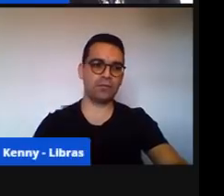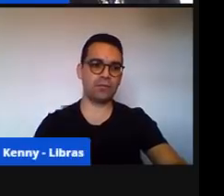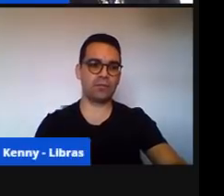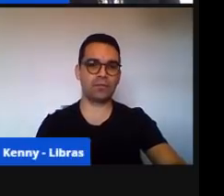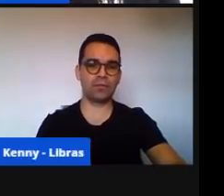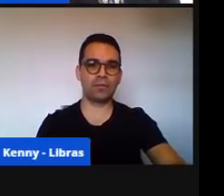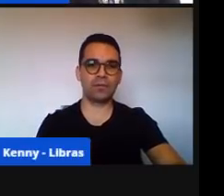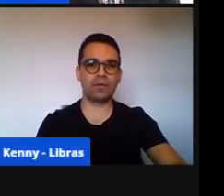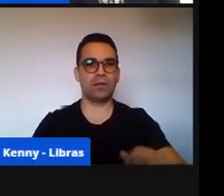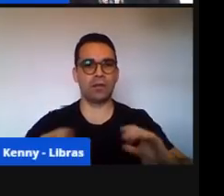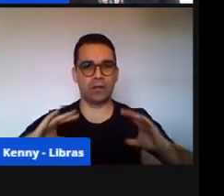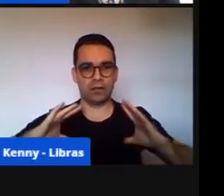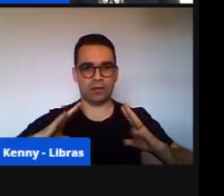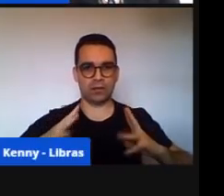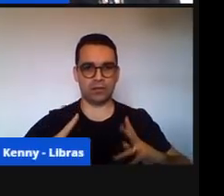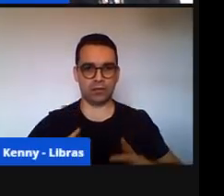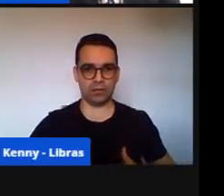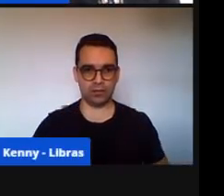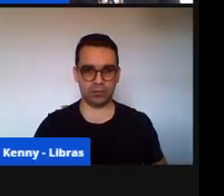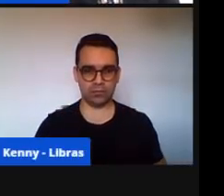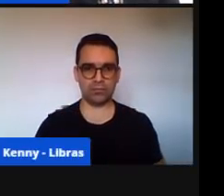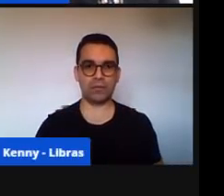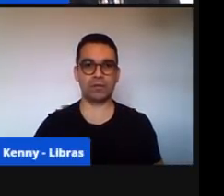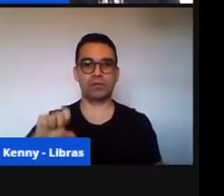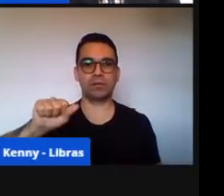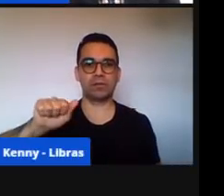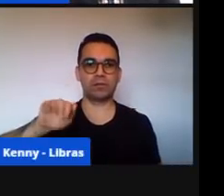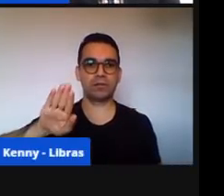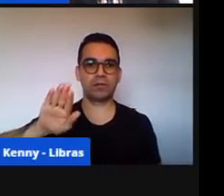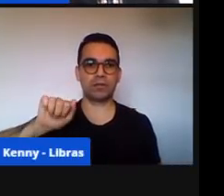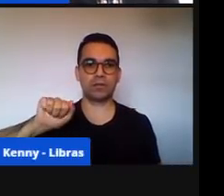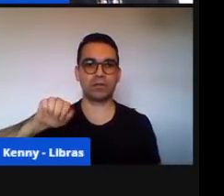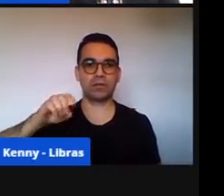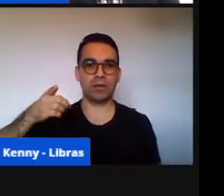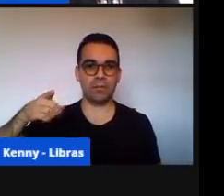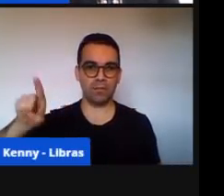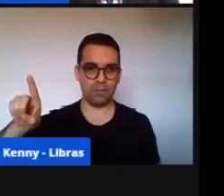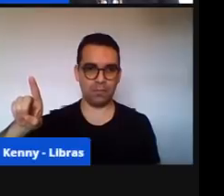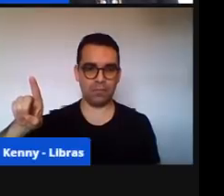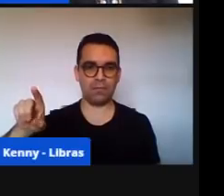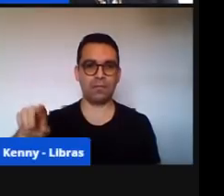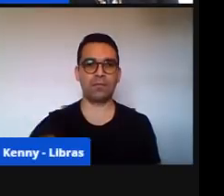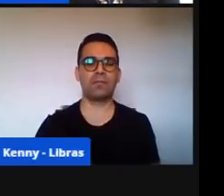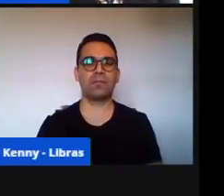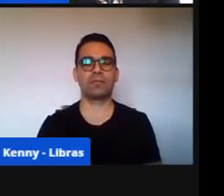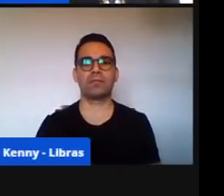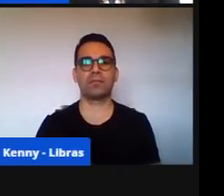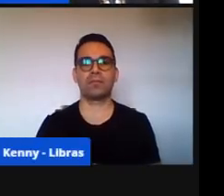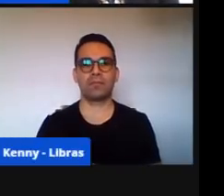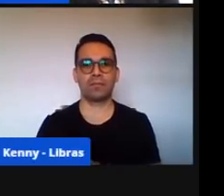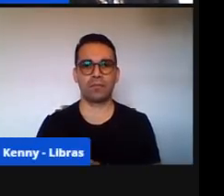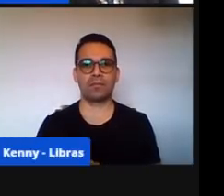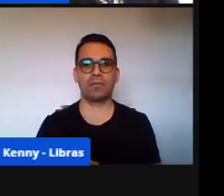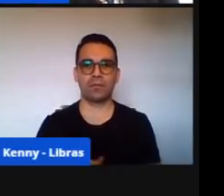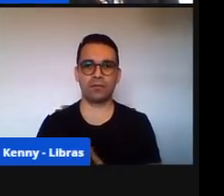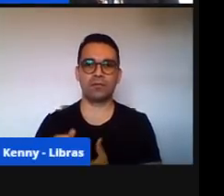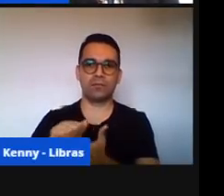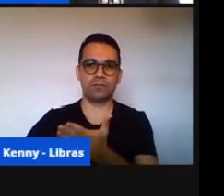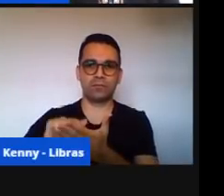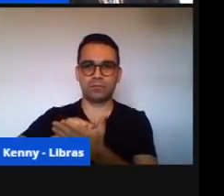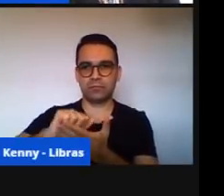neutro e com uma escovinha para ficar bem lavado por dentro, por fora, buchas exclusivas para realizar esse